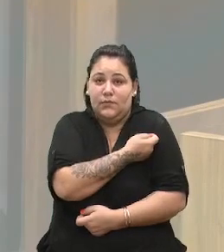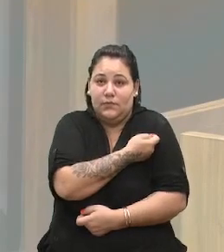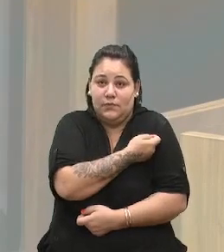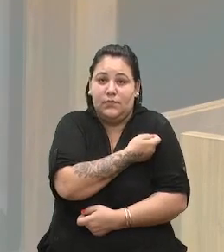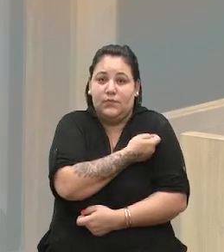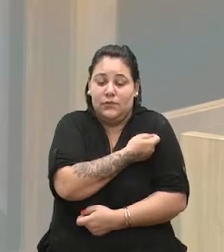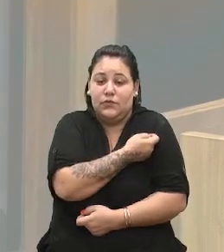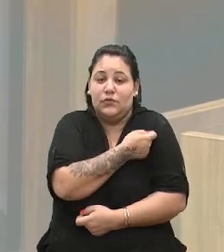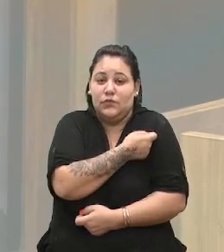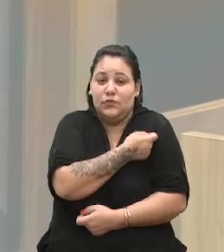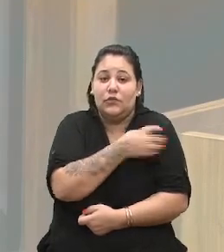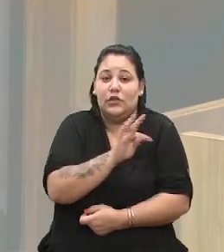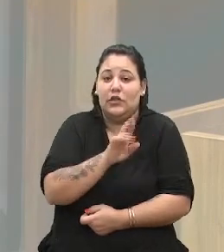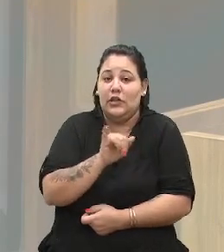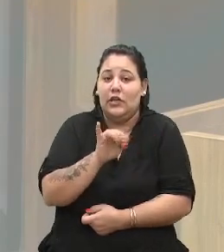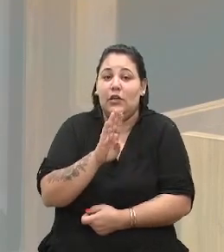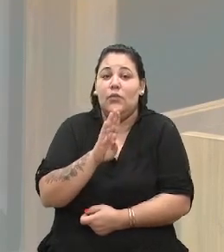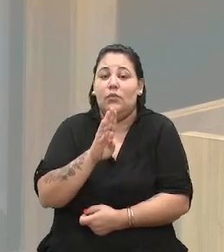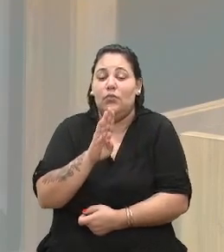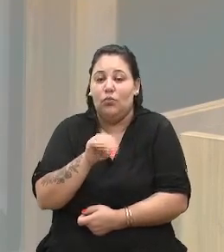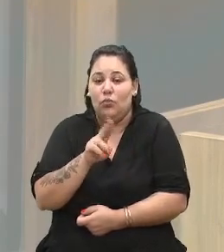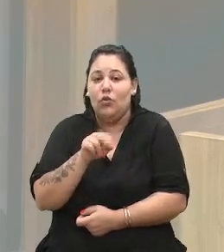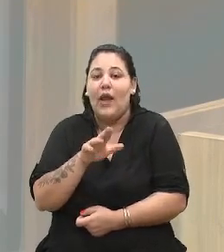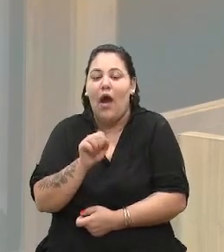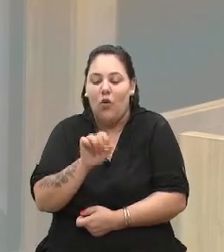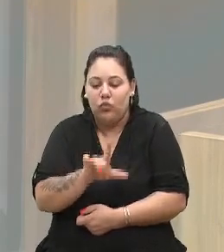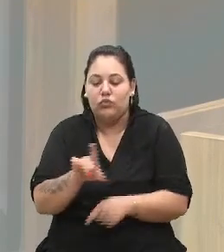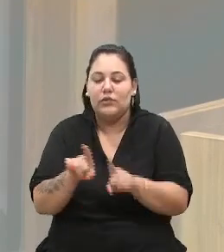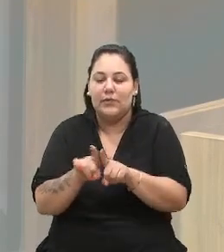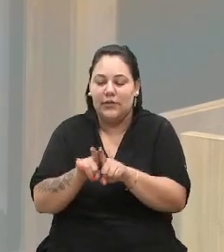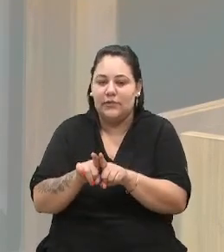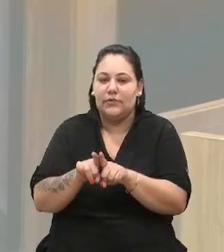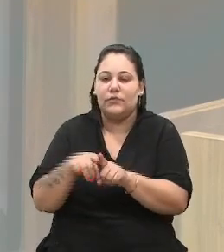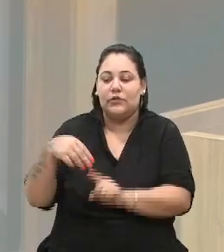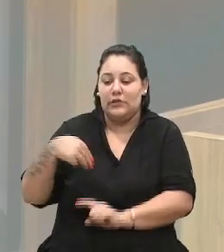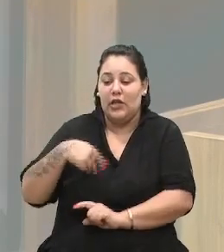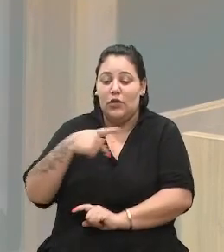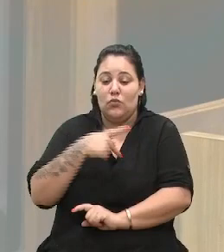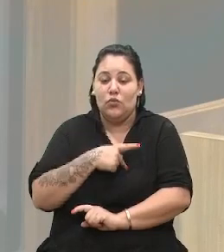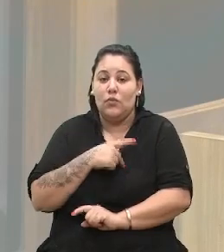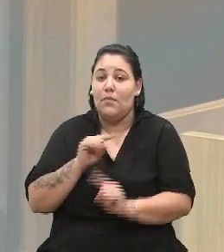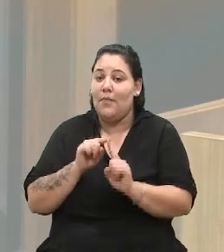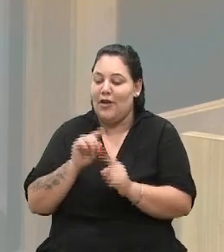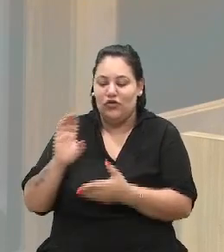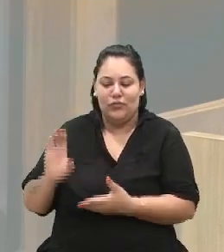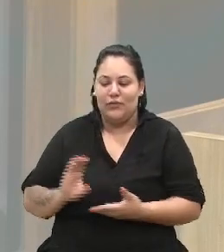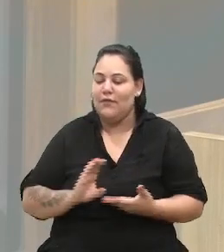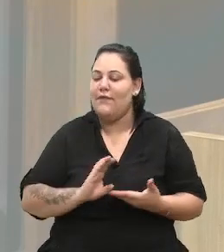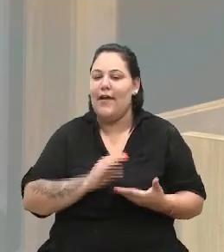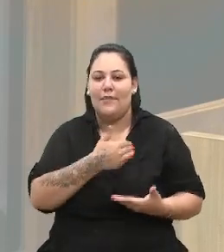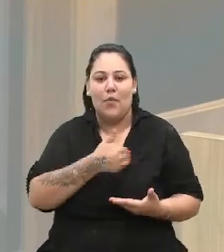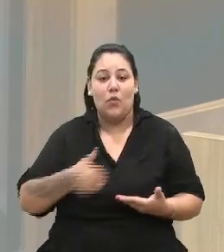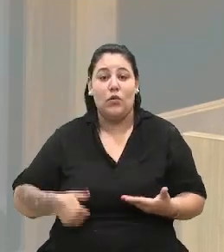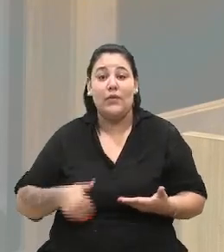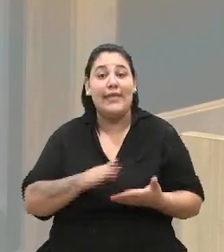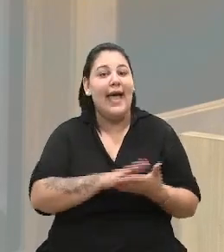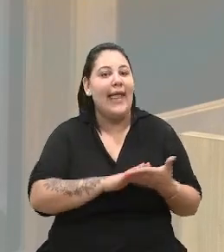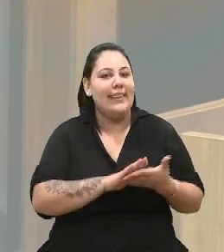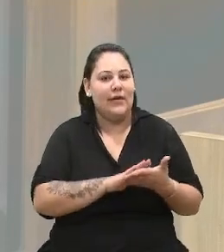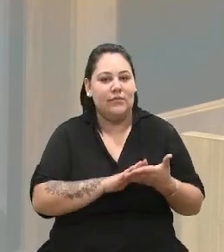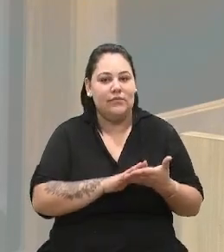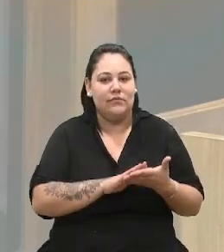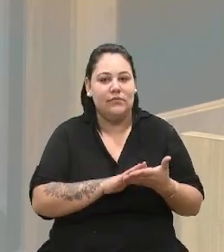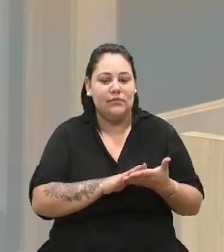União, pelo Ministério Público Federal, mas nós não recebemos recursos públicos. Os nossos recursos provêm da onde?